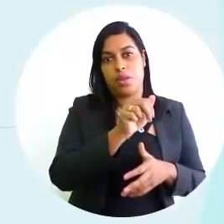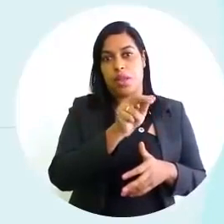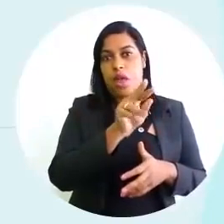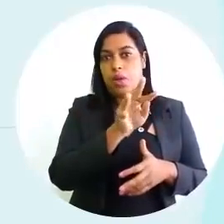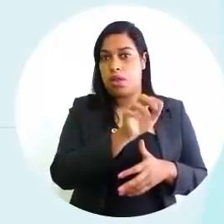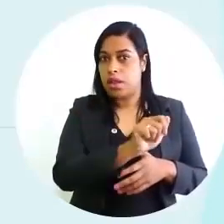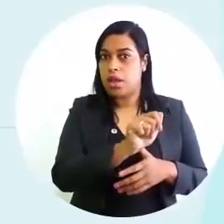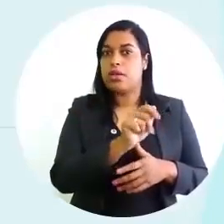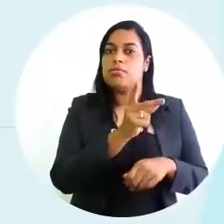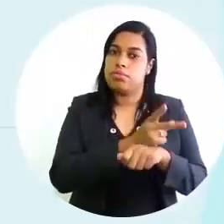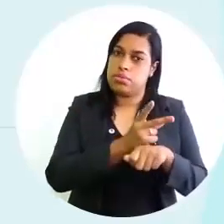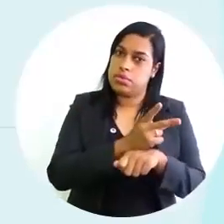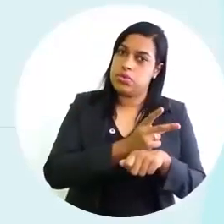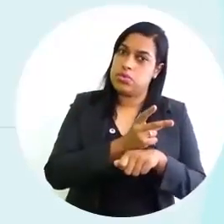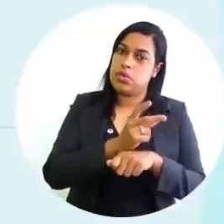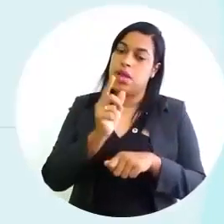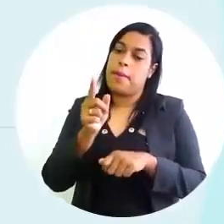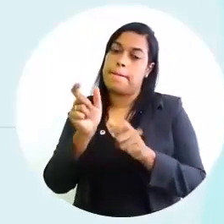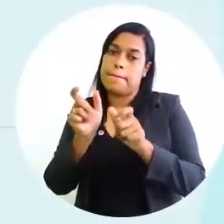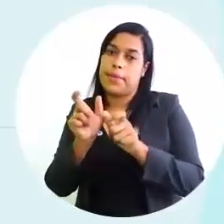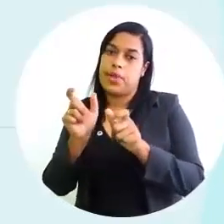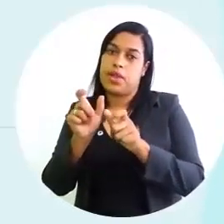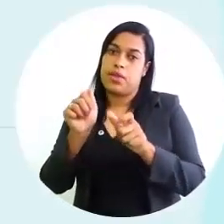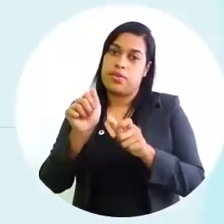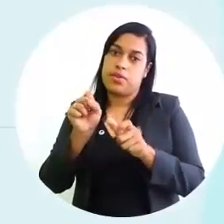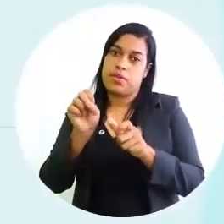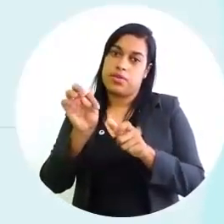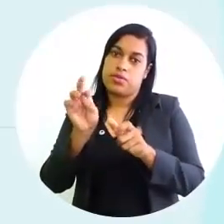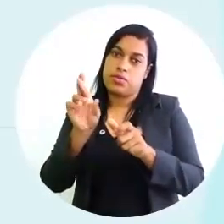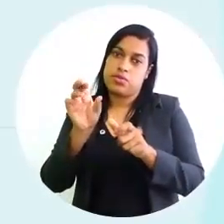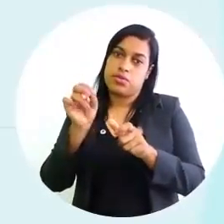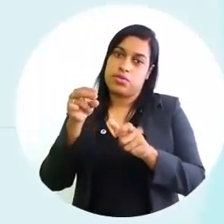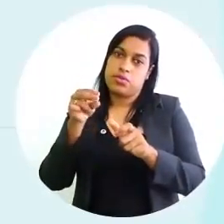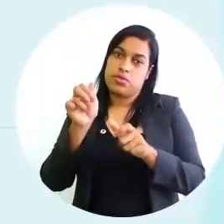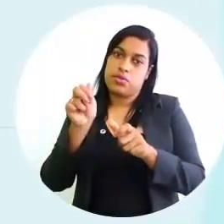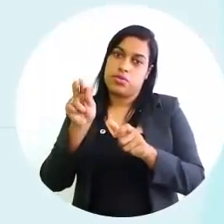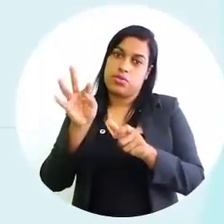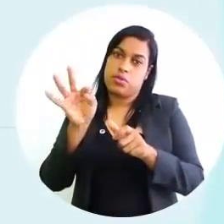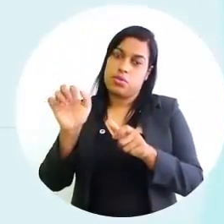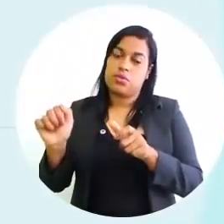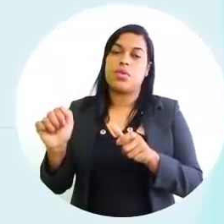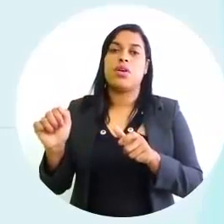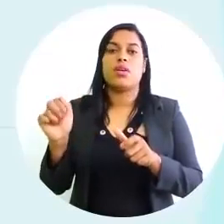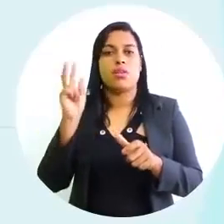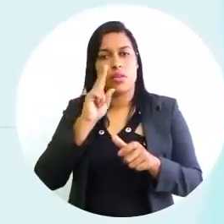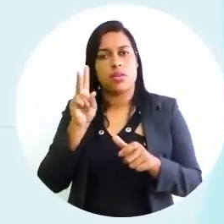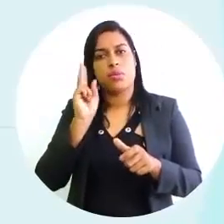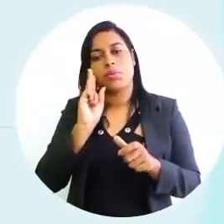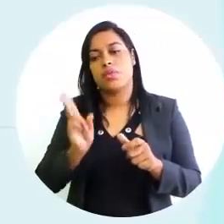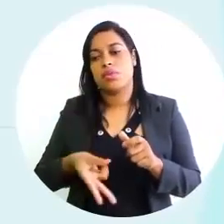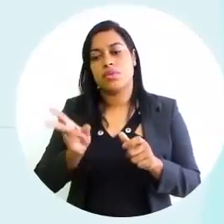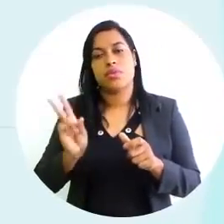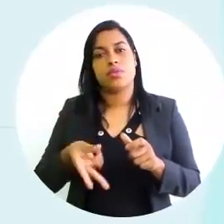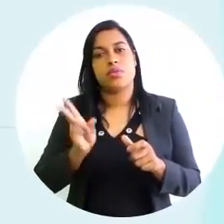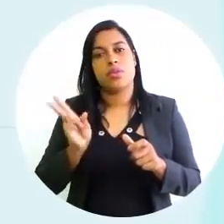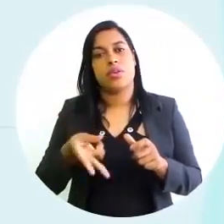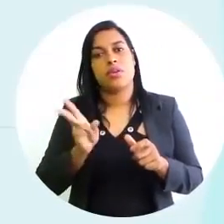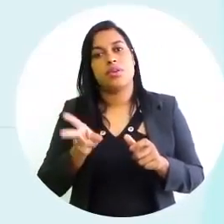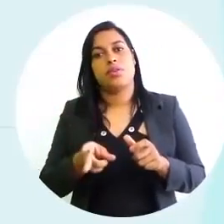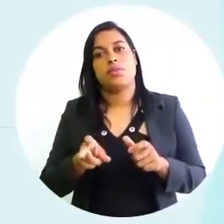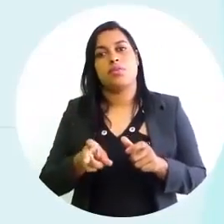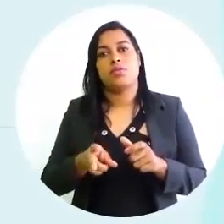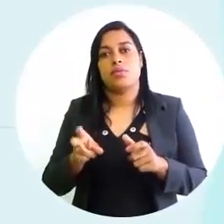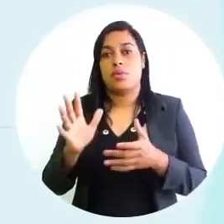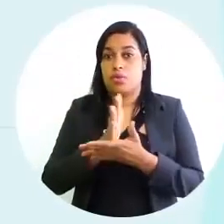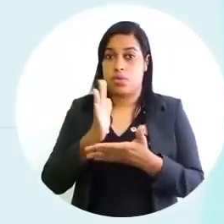por esse, e a palavra astronauta, que é a parte que é o mais atualizado, lembrando sempre de sinalizar. No caderno,